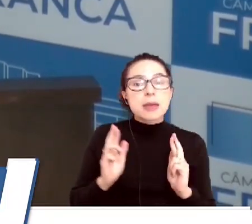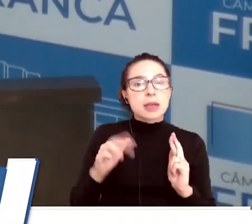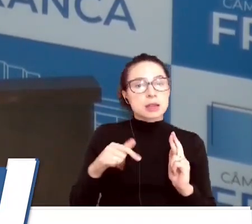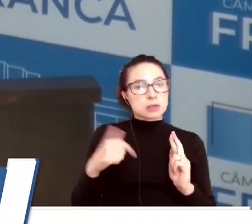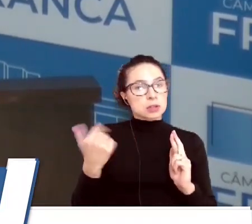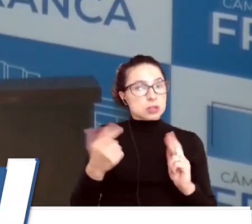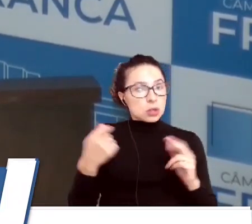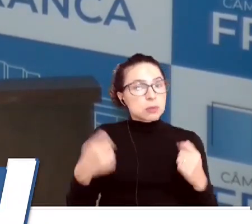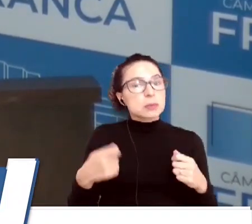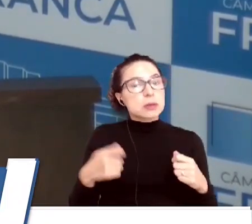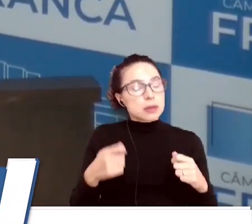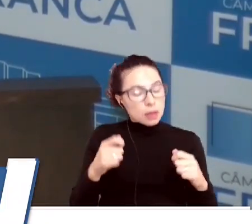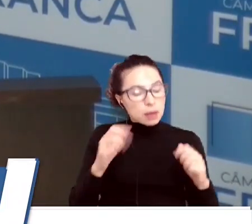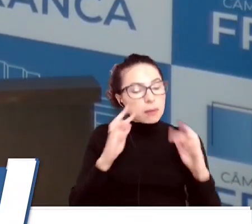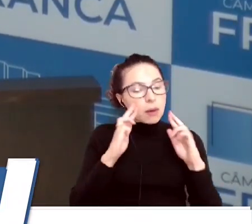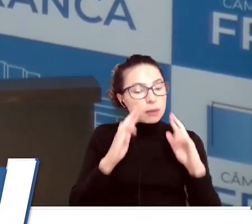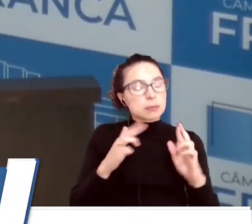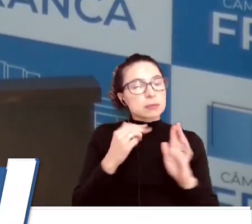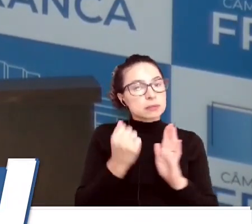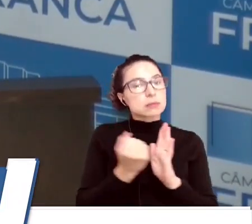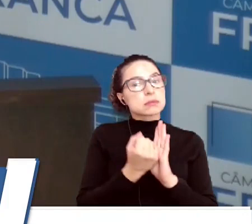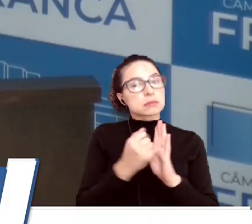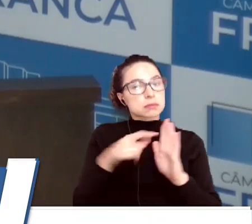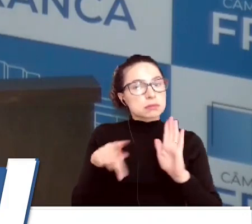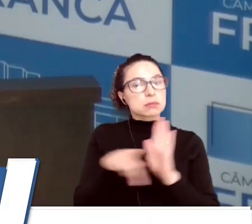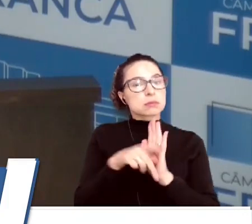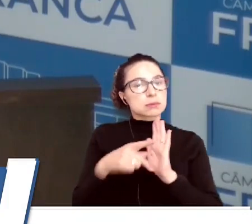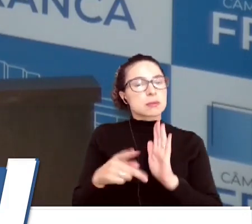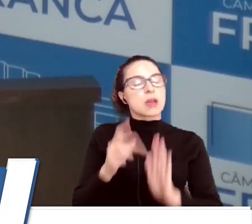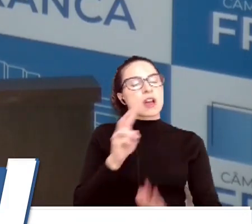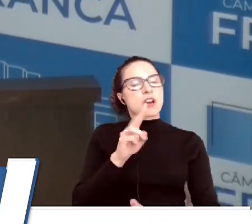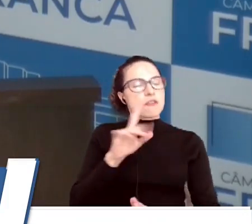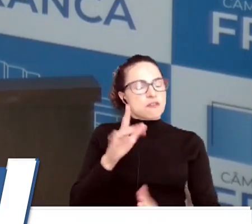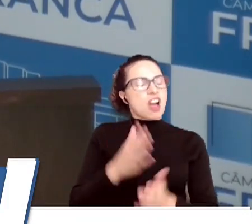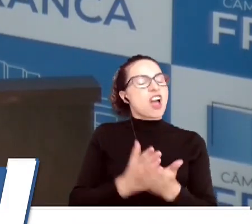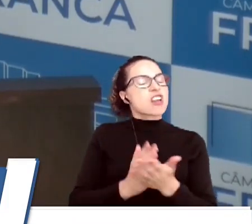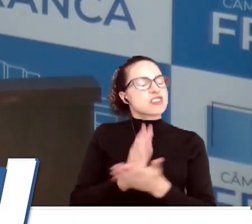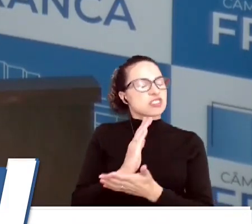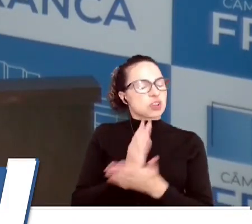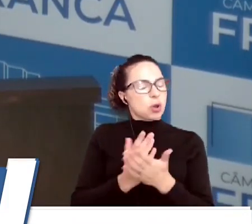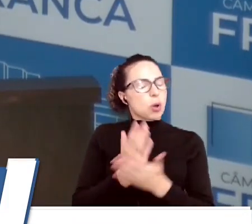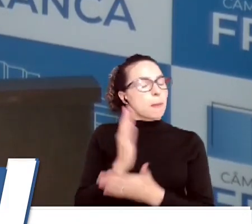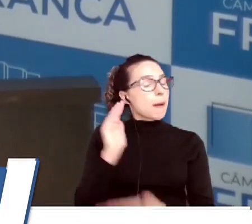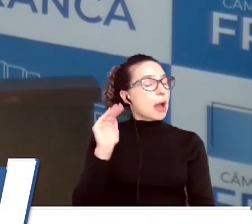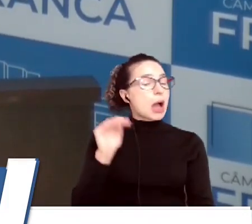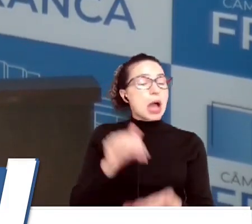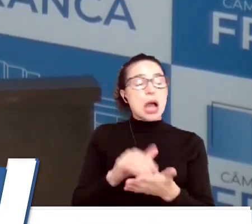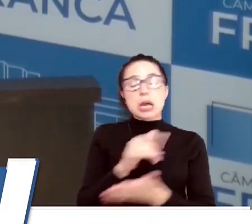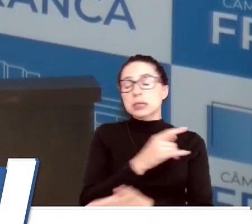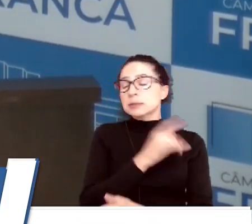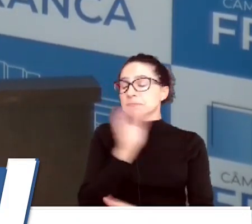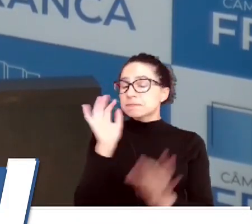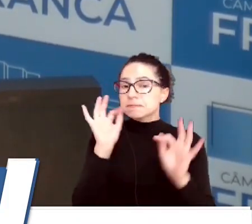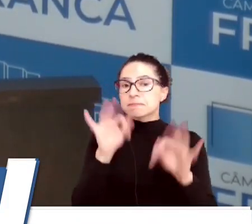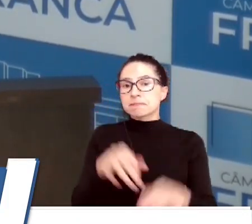precisamos ter com o nosso patrimônio, você vai ser incomodado até o último minuto do seu sono.